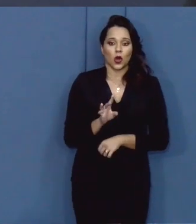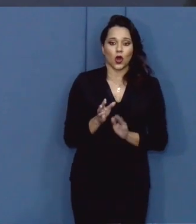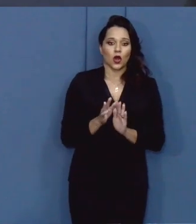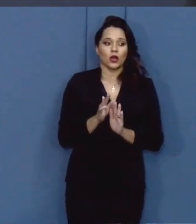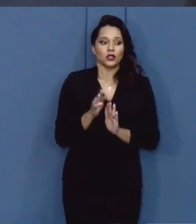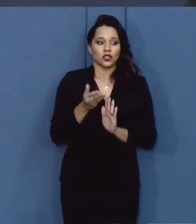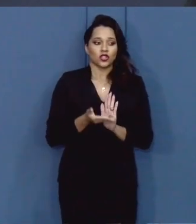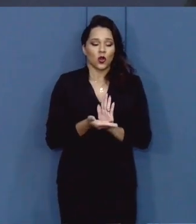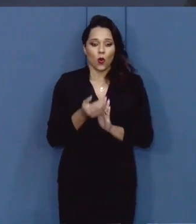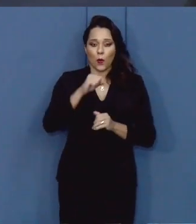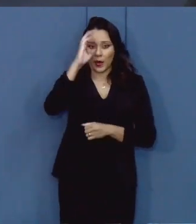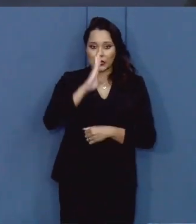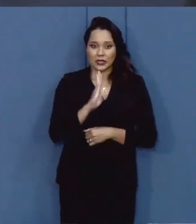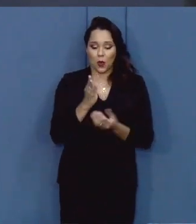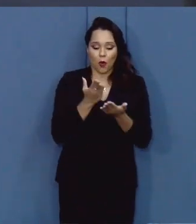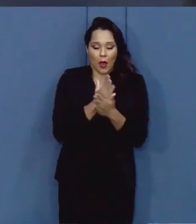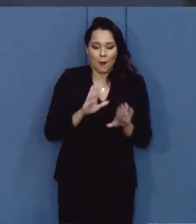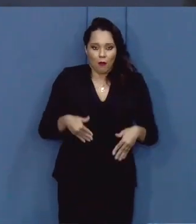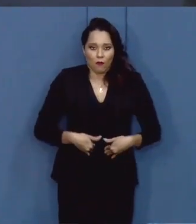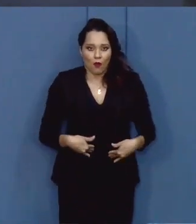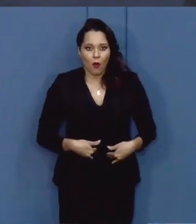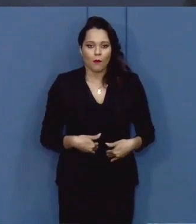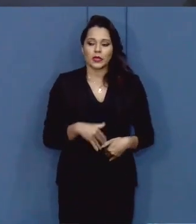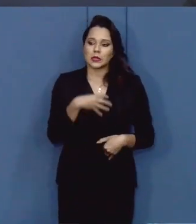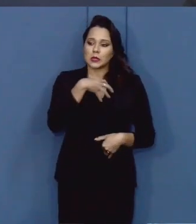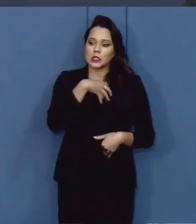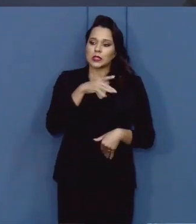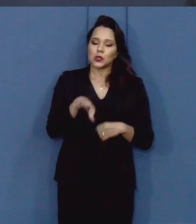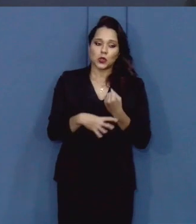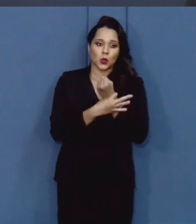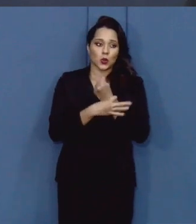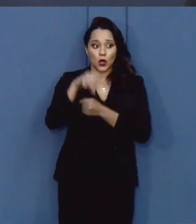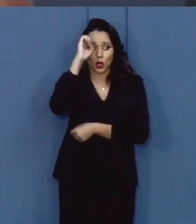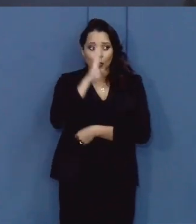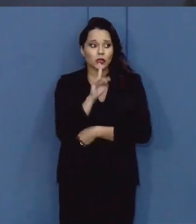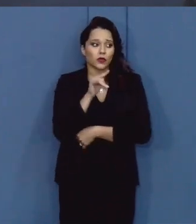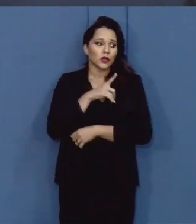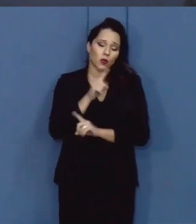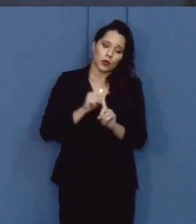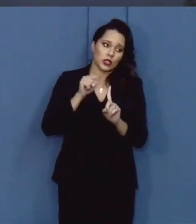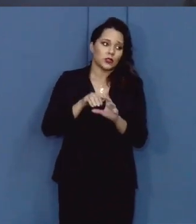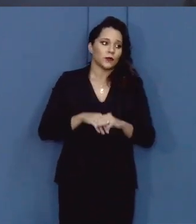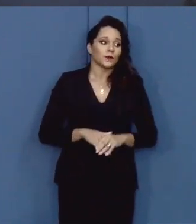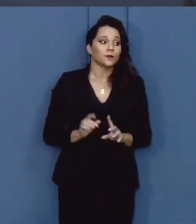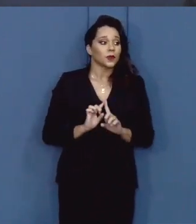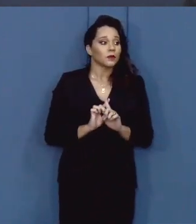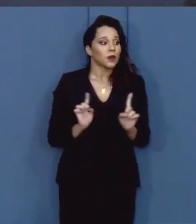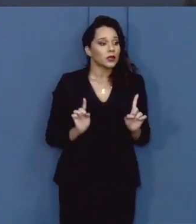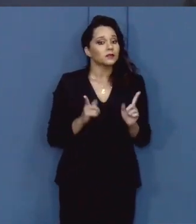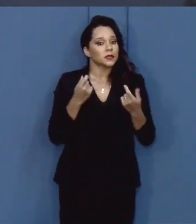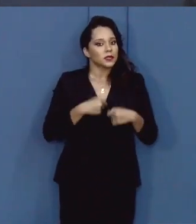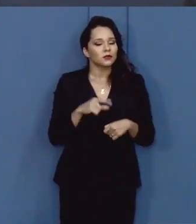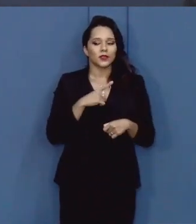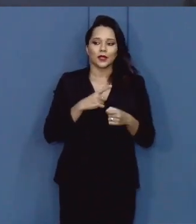Brasil do mapa da fome. Estou seguro que o Brasil vai atingir esse objetivo. Mas